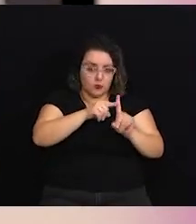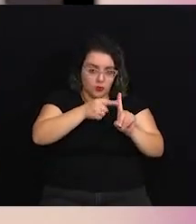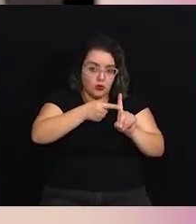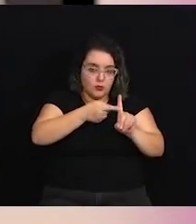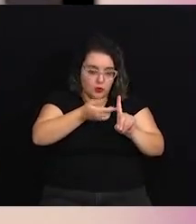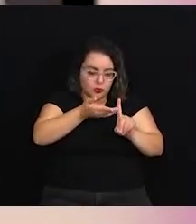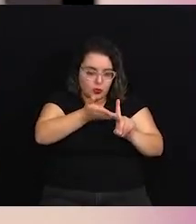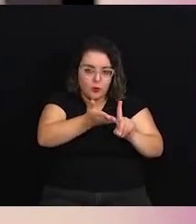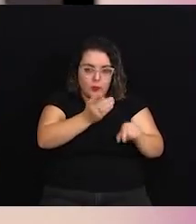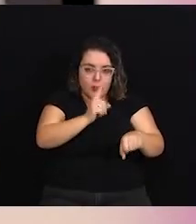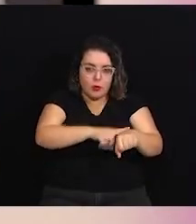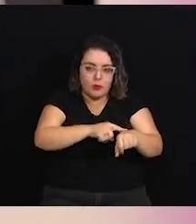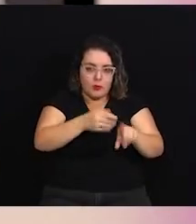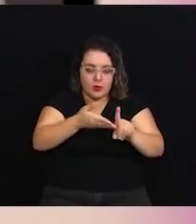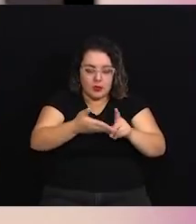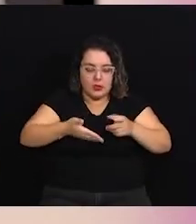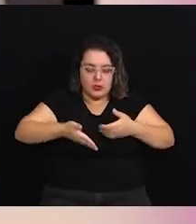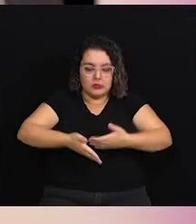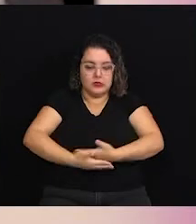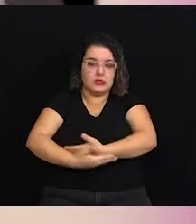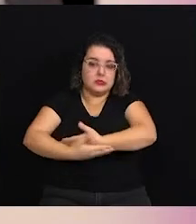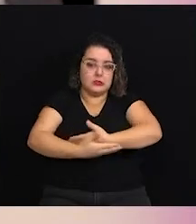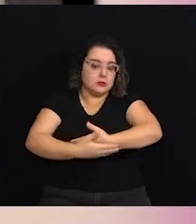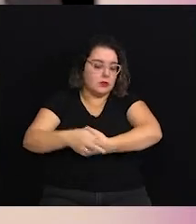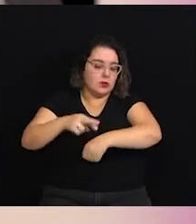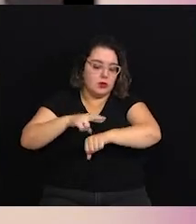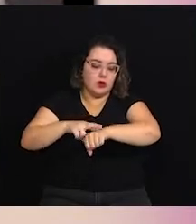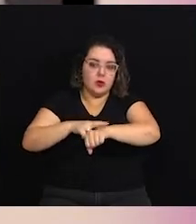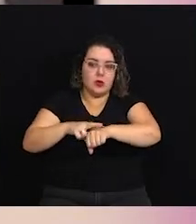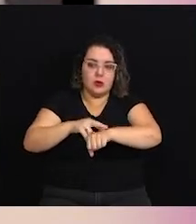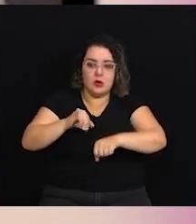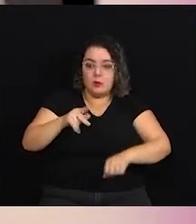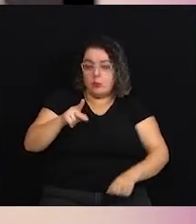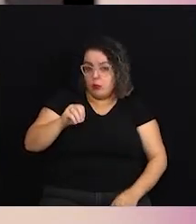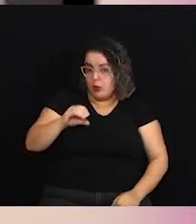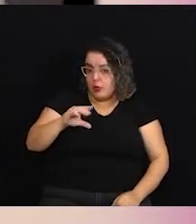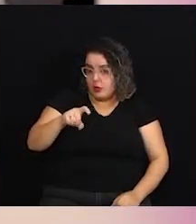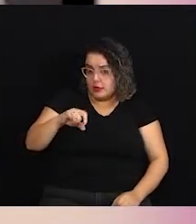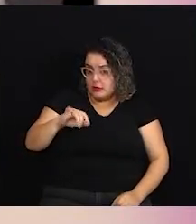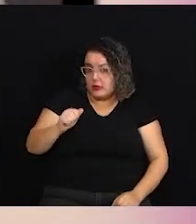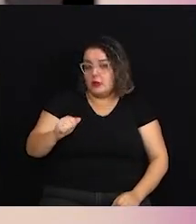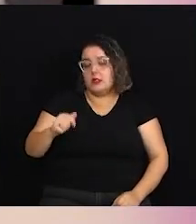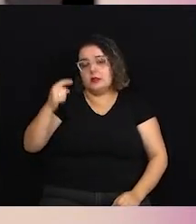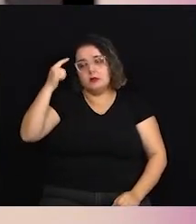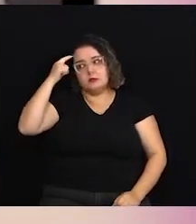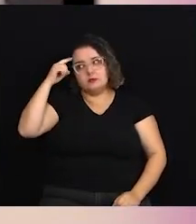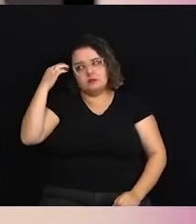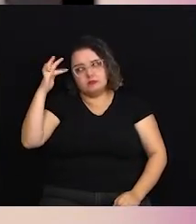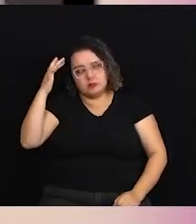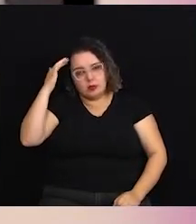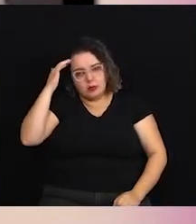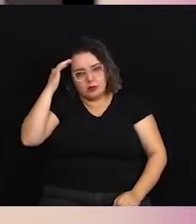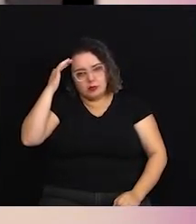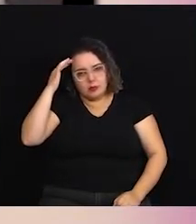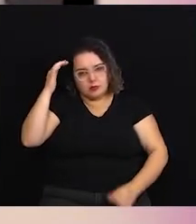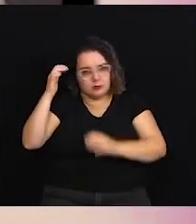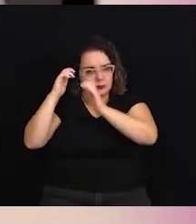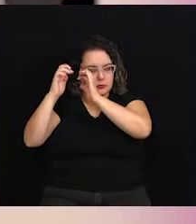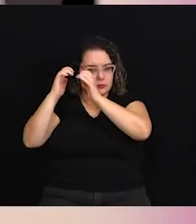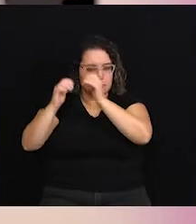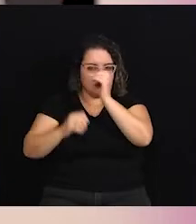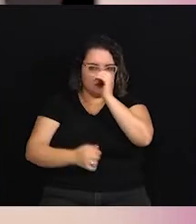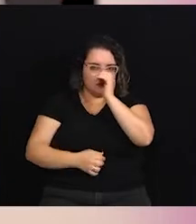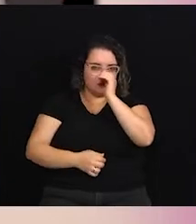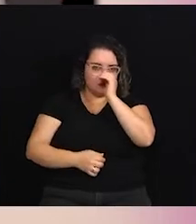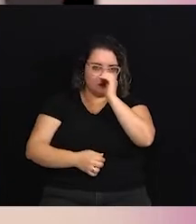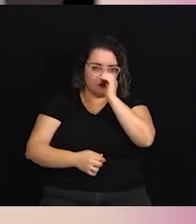é a criança nasceu roxinho e tal TV hipóxia e com isso levou a lesão cerebral ou então o